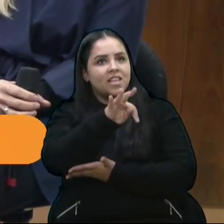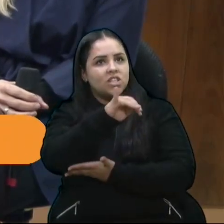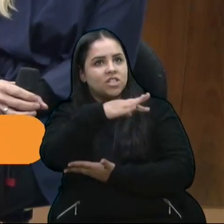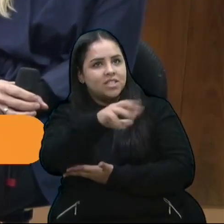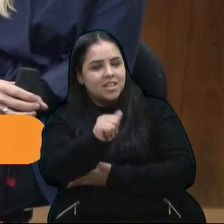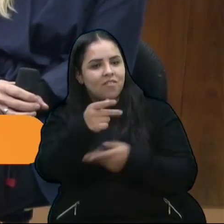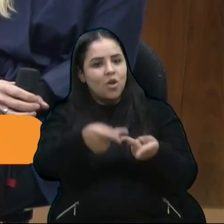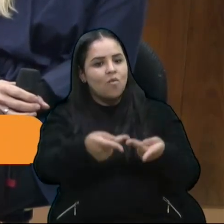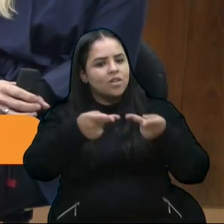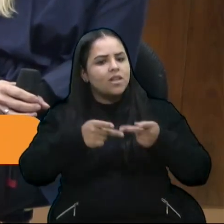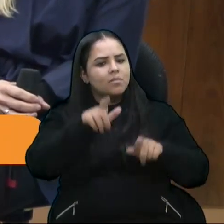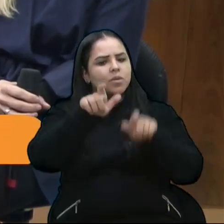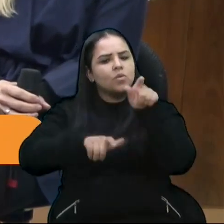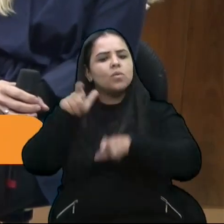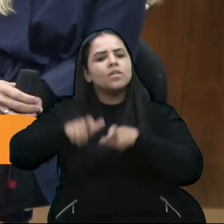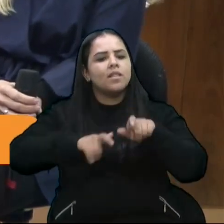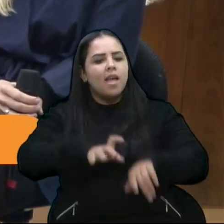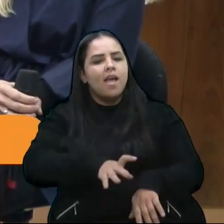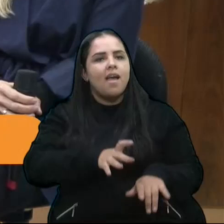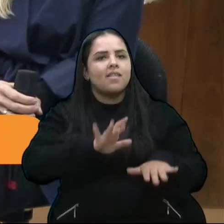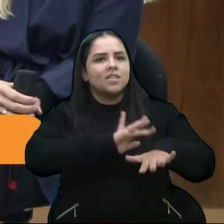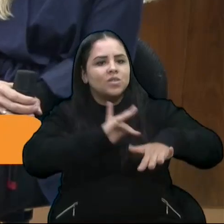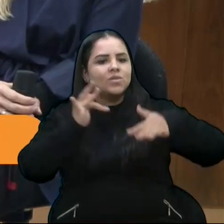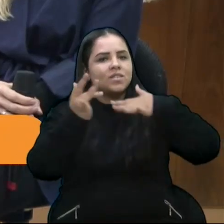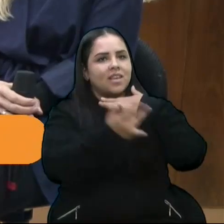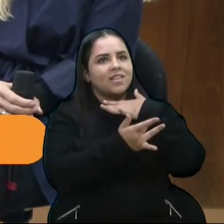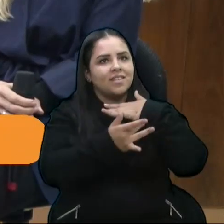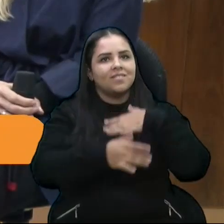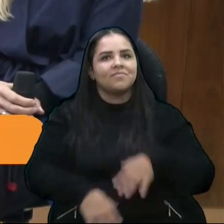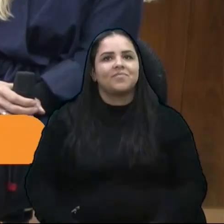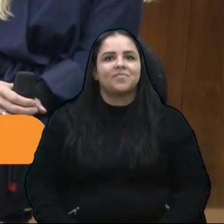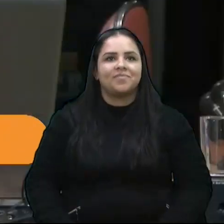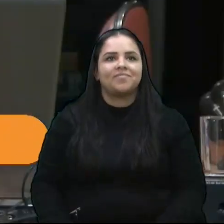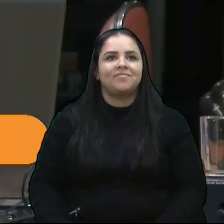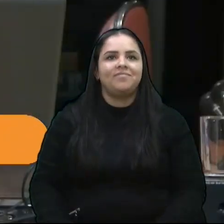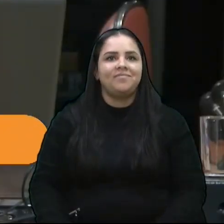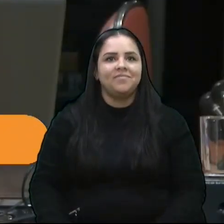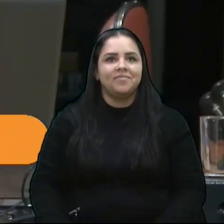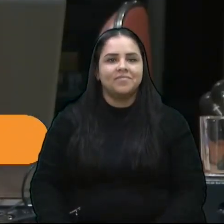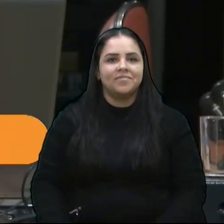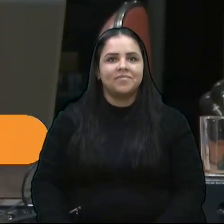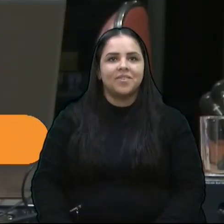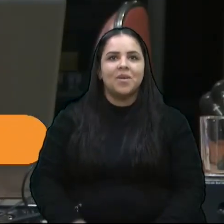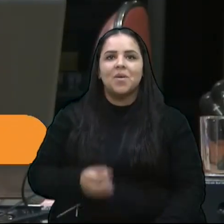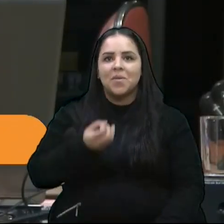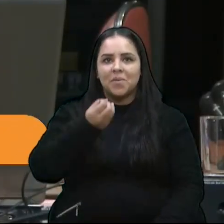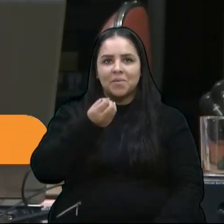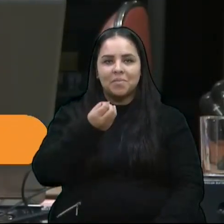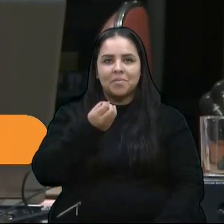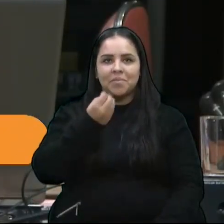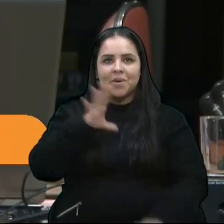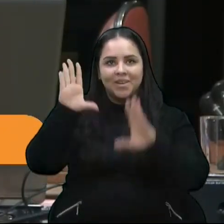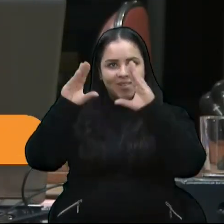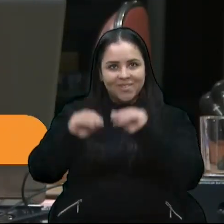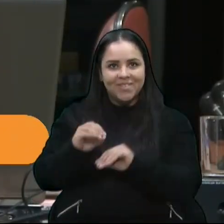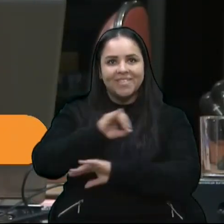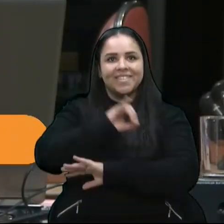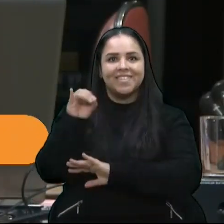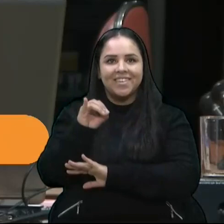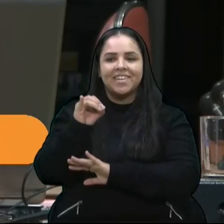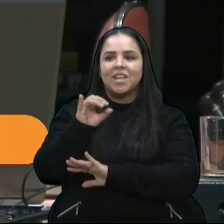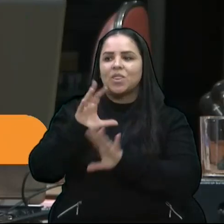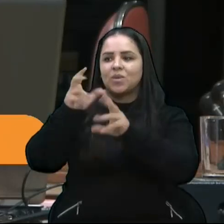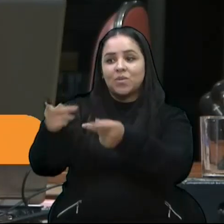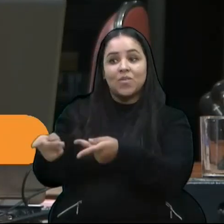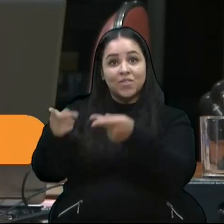interagir aqui com a gente, né? Quem está nas redes sociais. Oi, Letícia. Oi, gente, boa noite, Grace, Vânia, os nossos